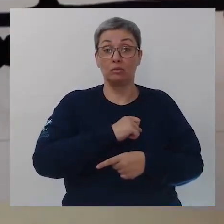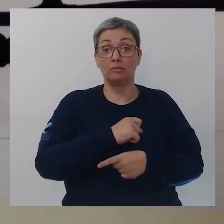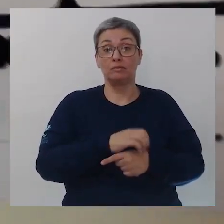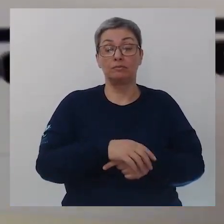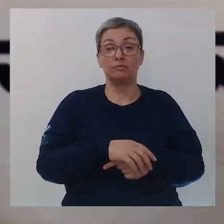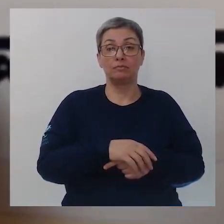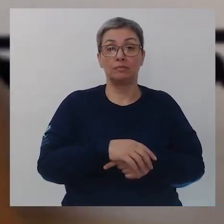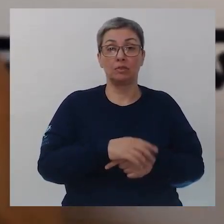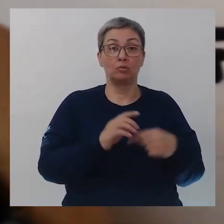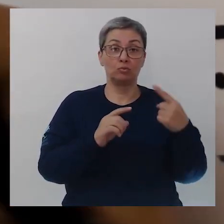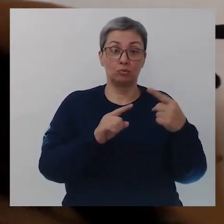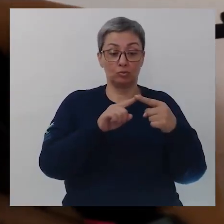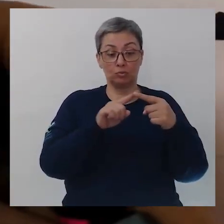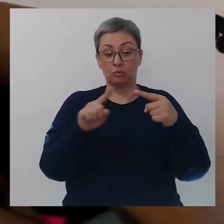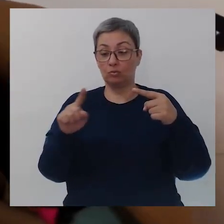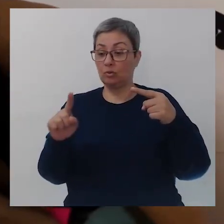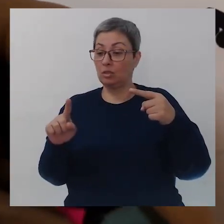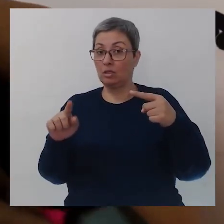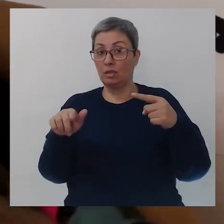gostava.